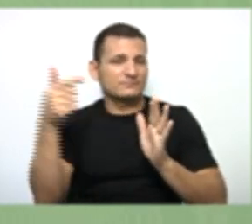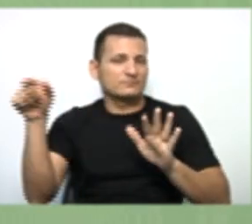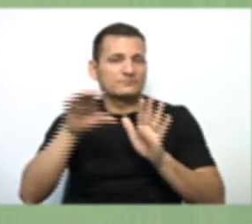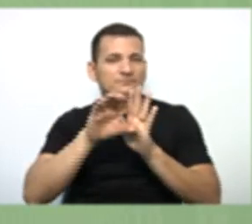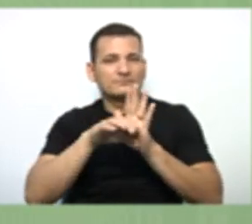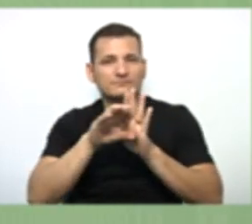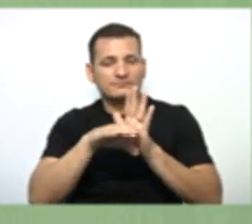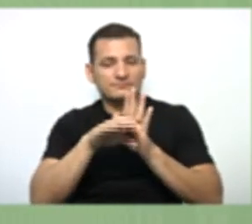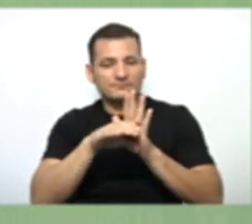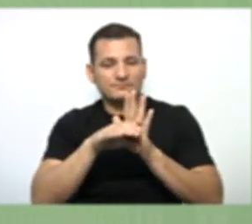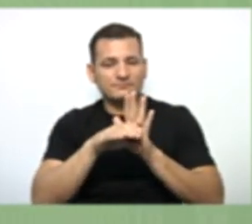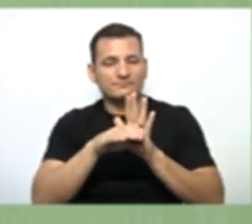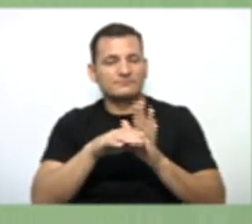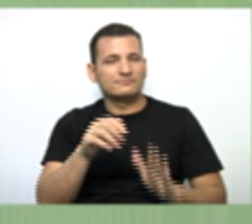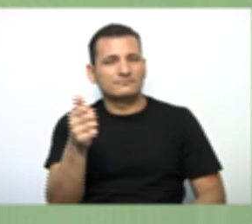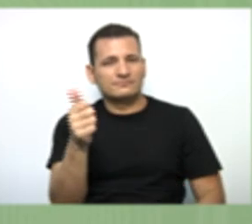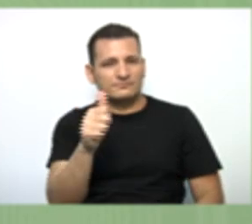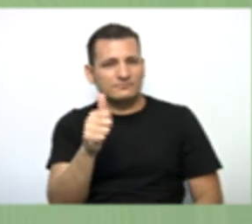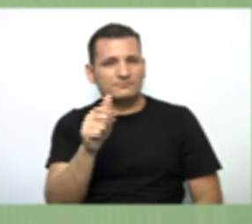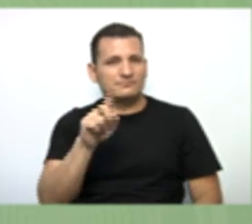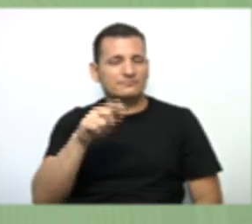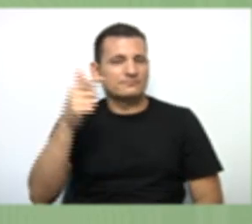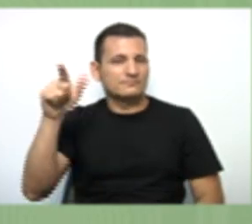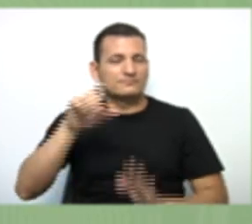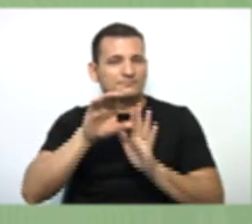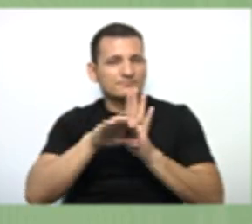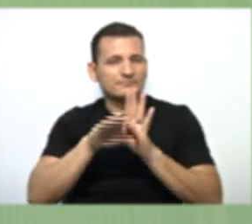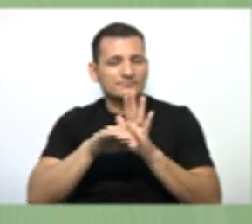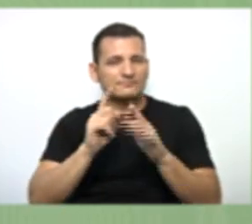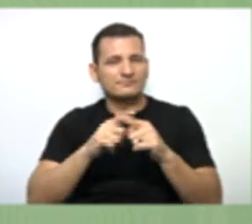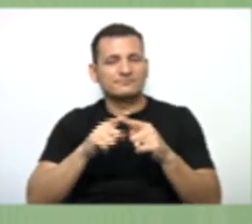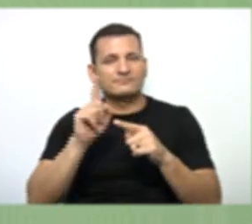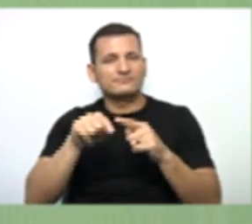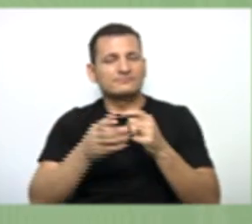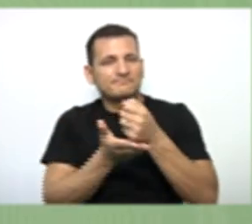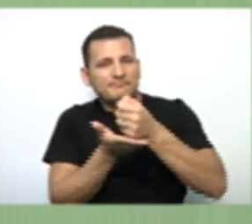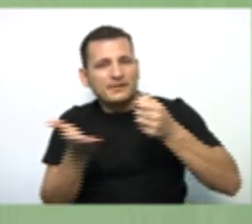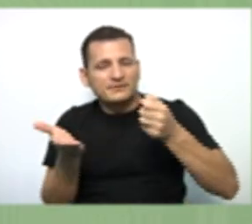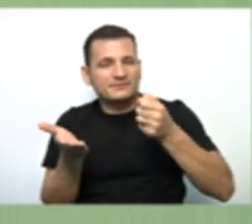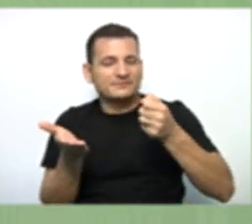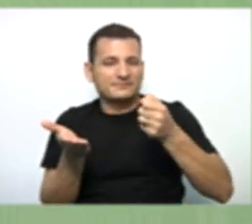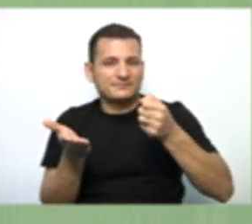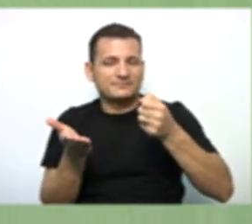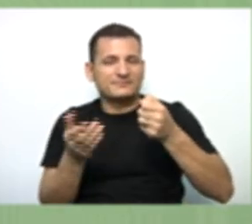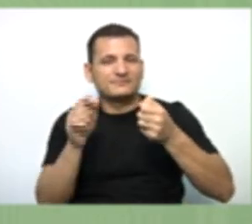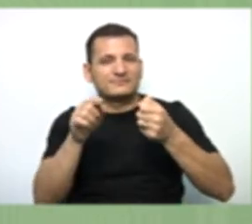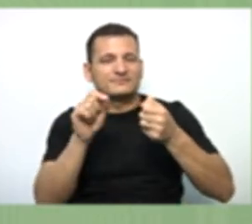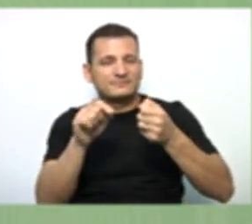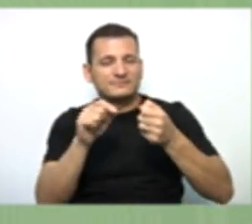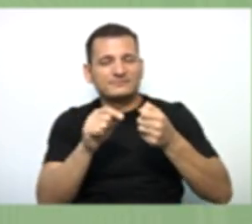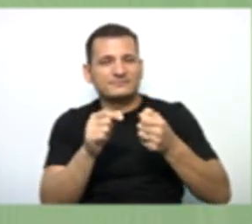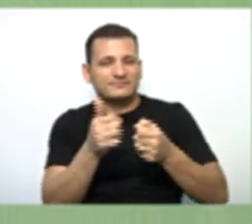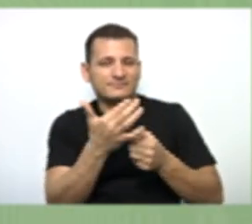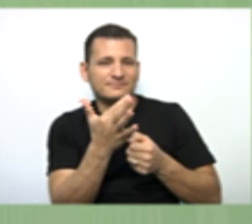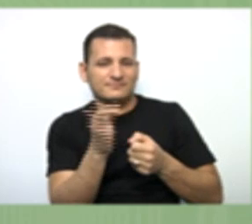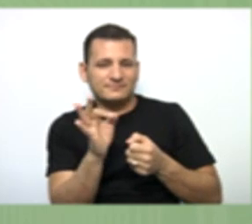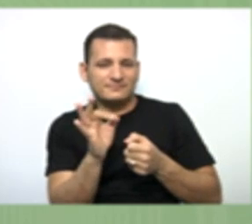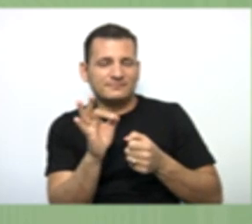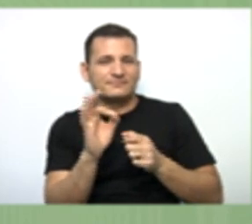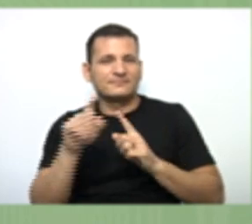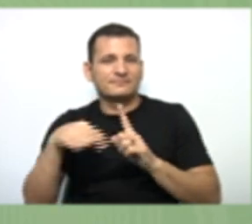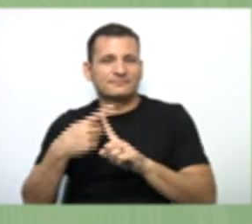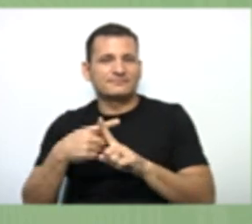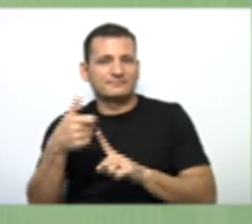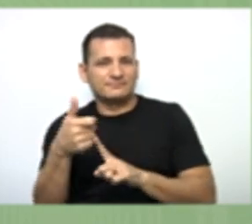conceito. O 11 já é um outro conceito, porque é o conceito na base é você acumular os 10 e vem mais um.